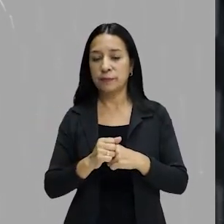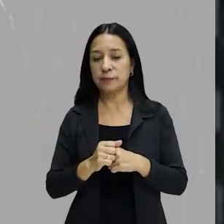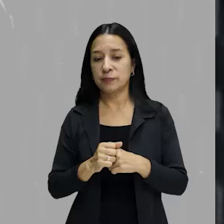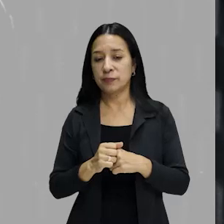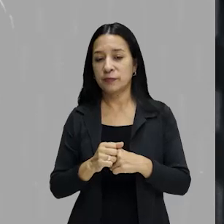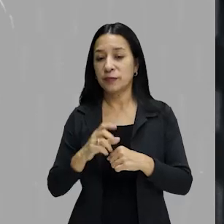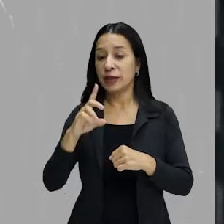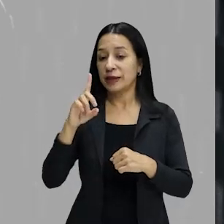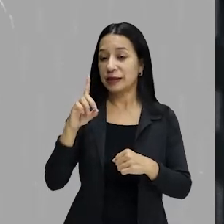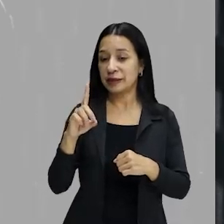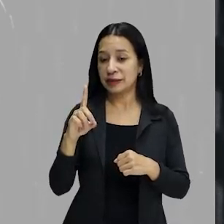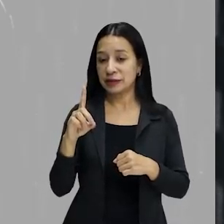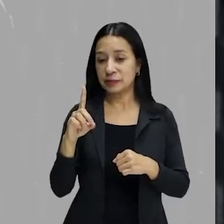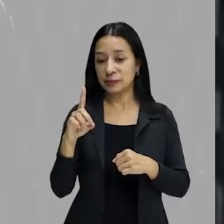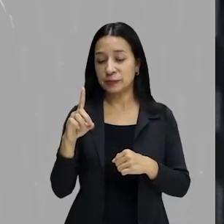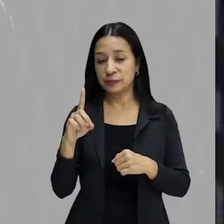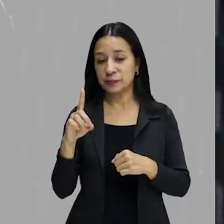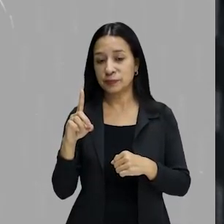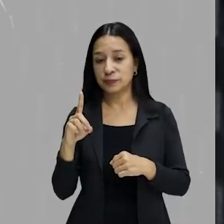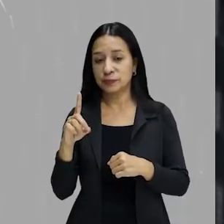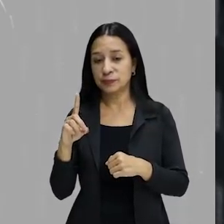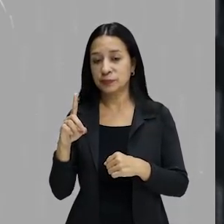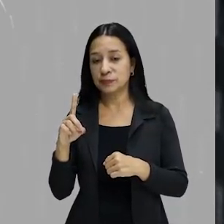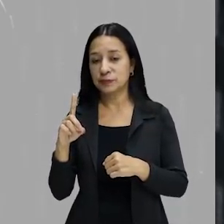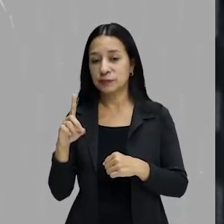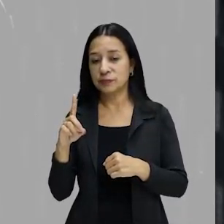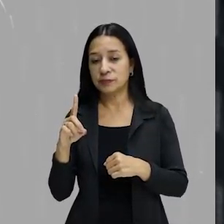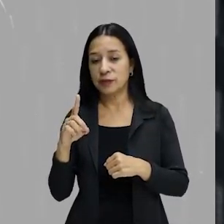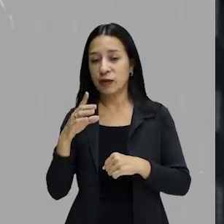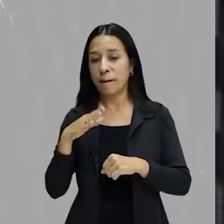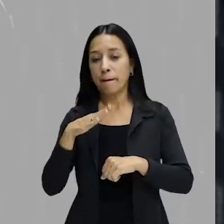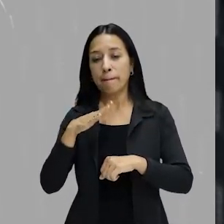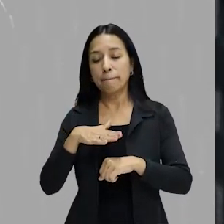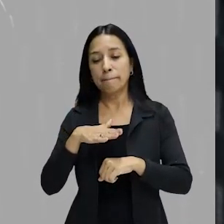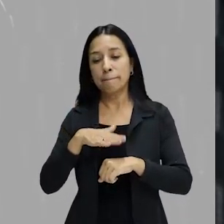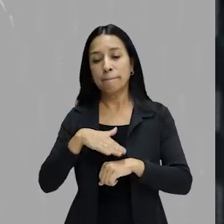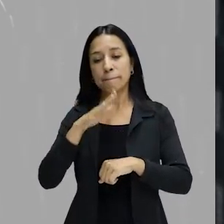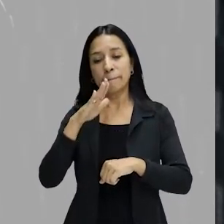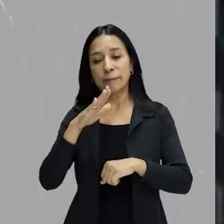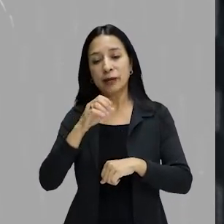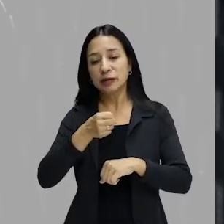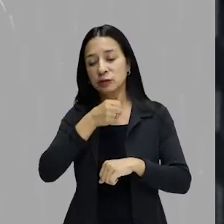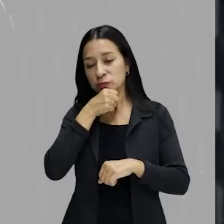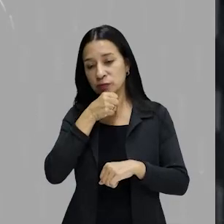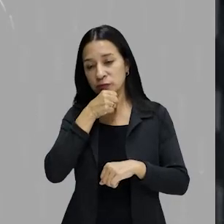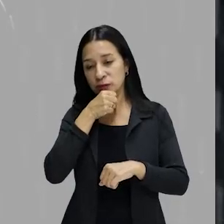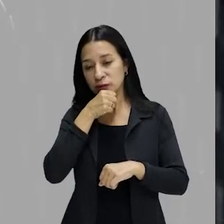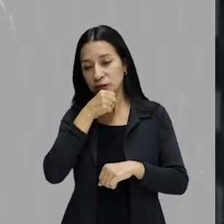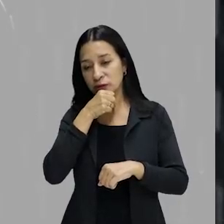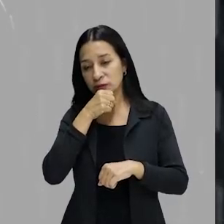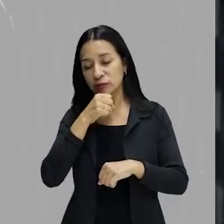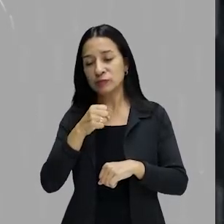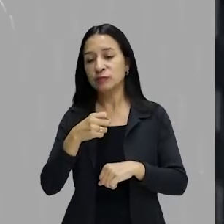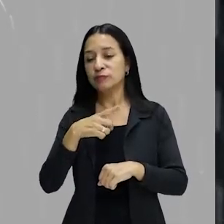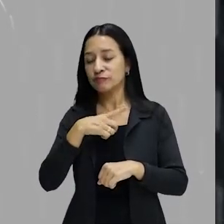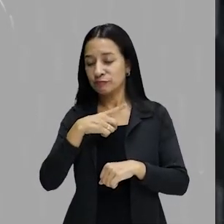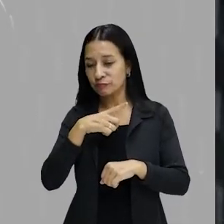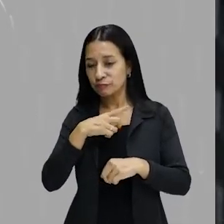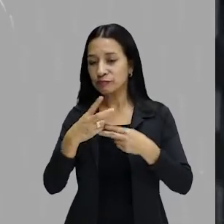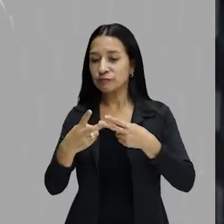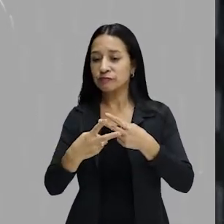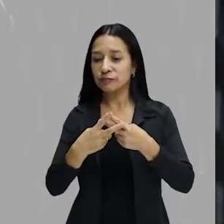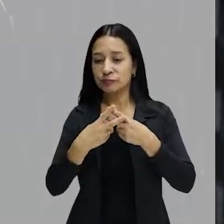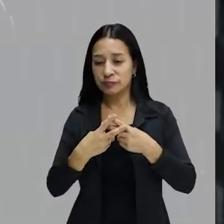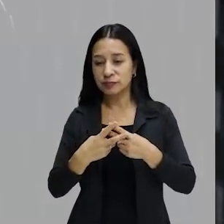mais envelheço, mais paciência tenho. Oração adverbial de causa. Aqui está pedindo para